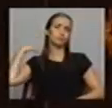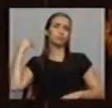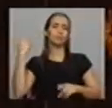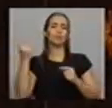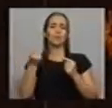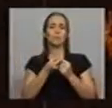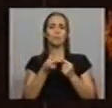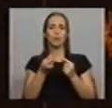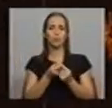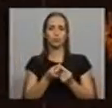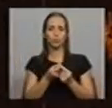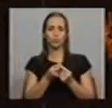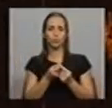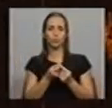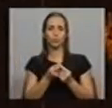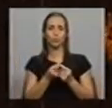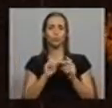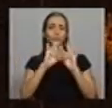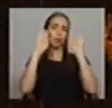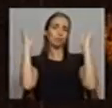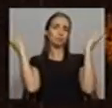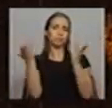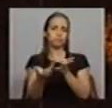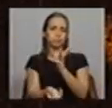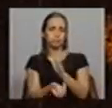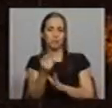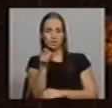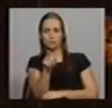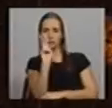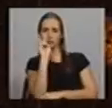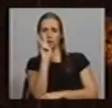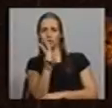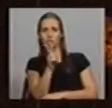nascimento do universo. E esta imagem é absolutamente notável. Foi